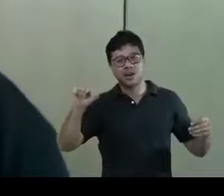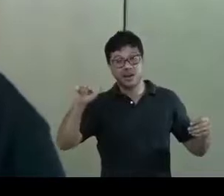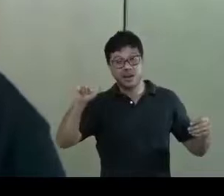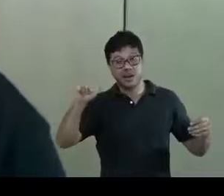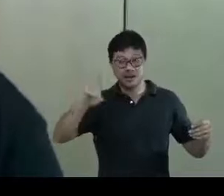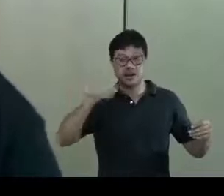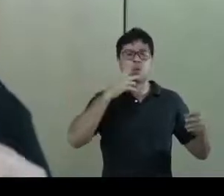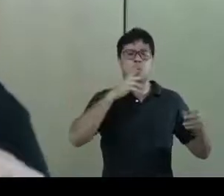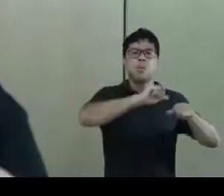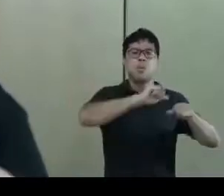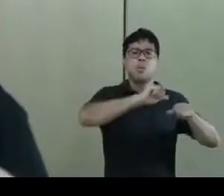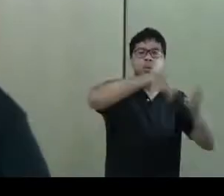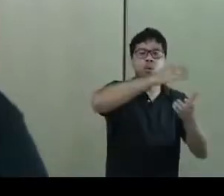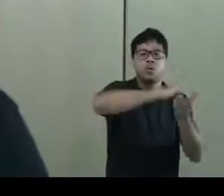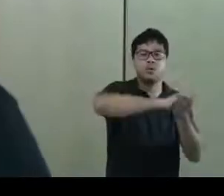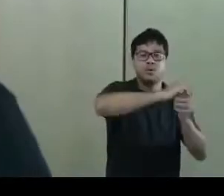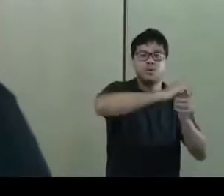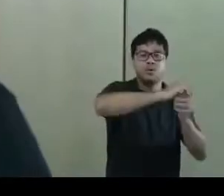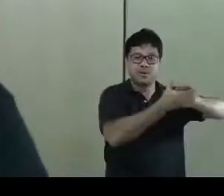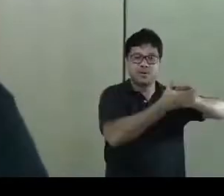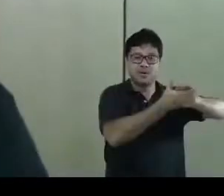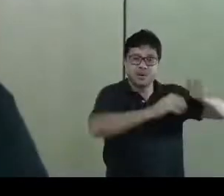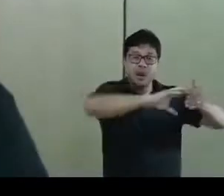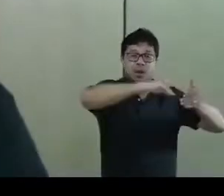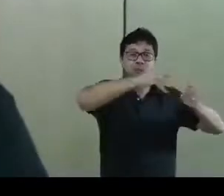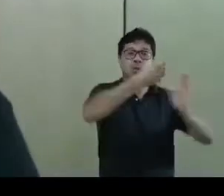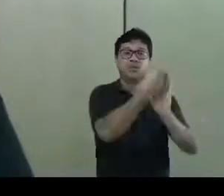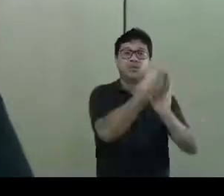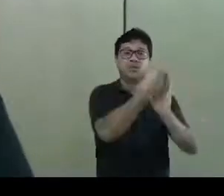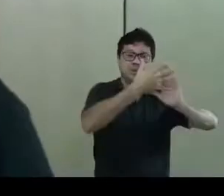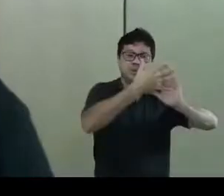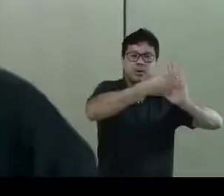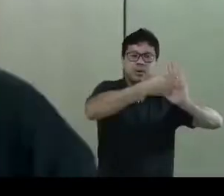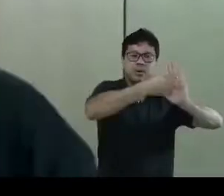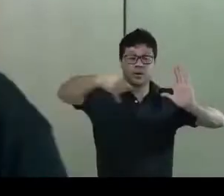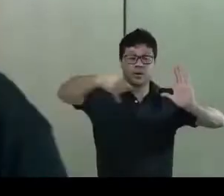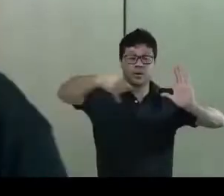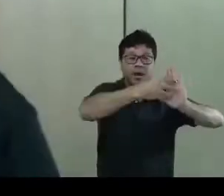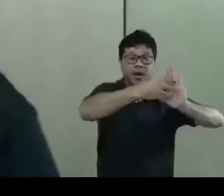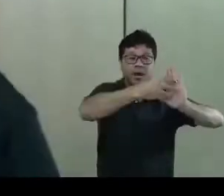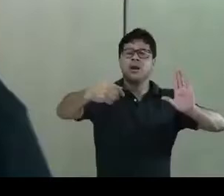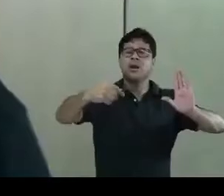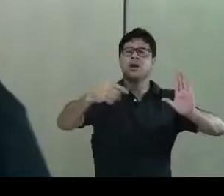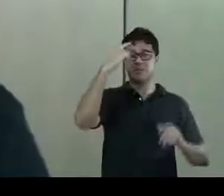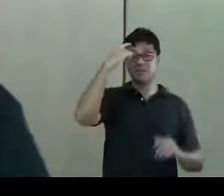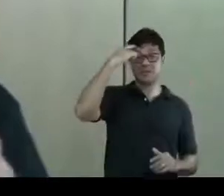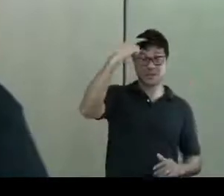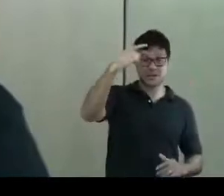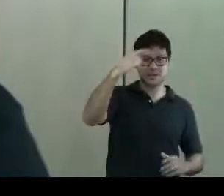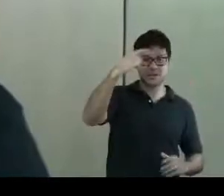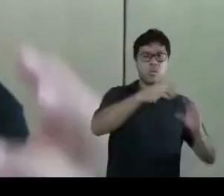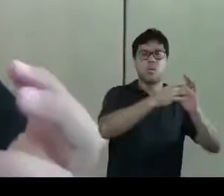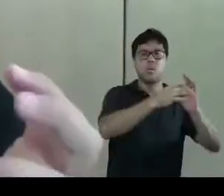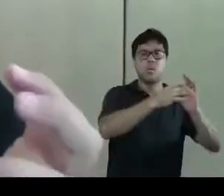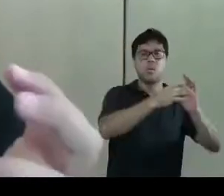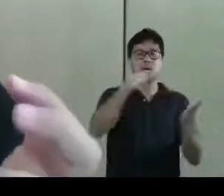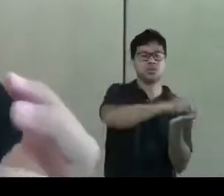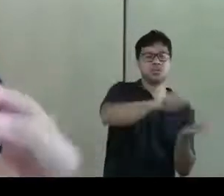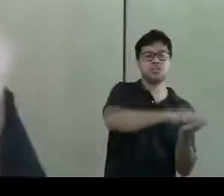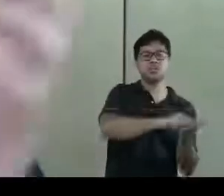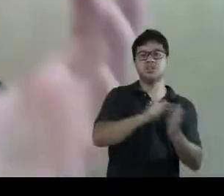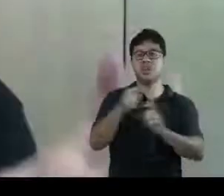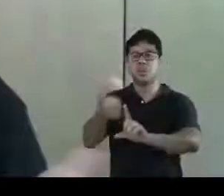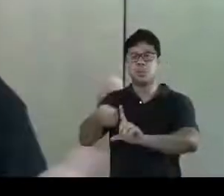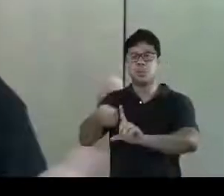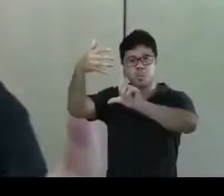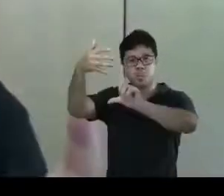uma descorporificação do texto, né, se a gente pode pensar um pouco essa ideia, né, dessa desvinculação da